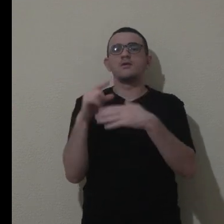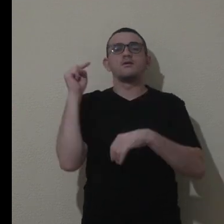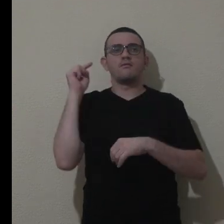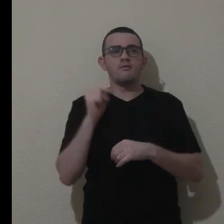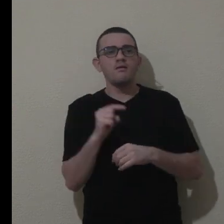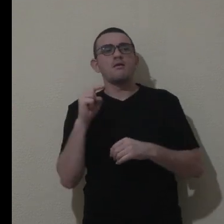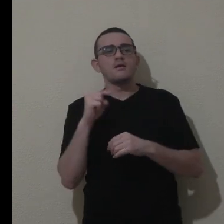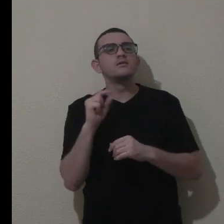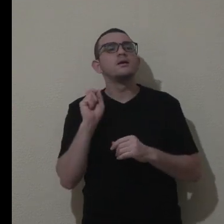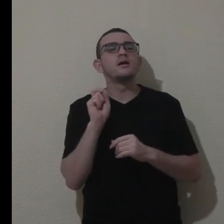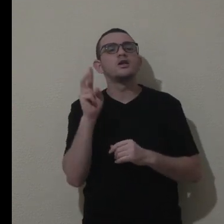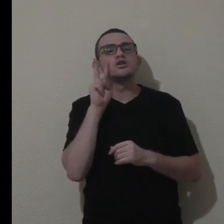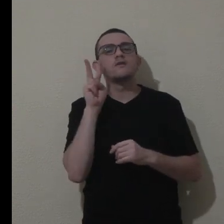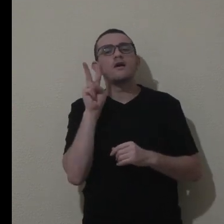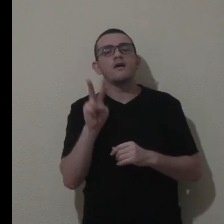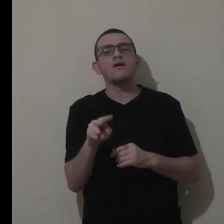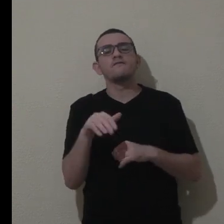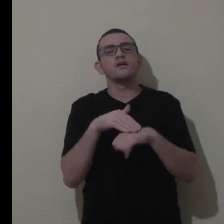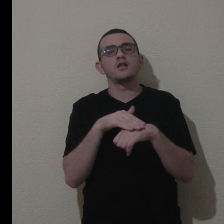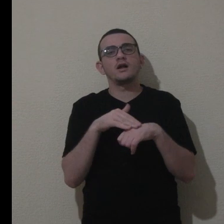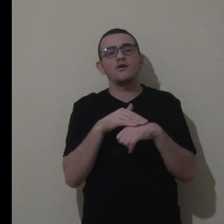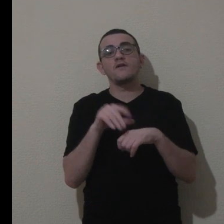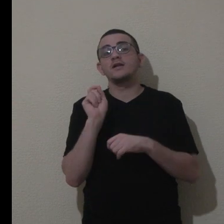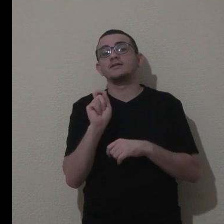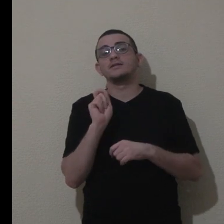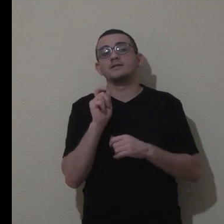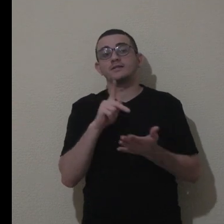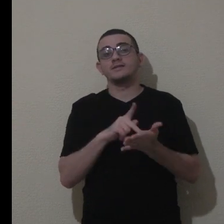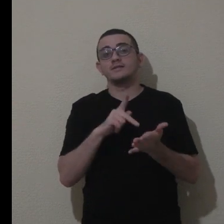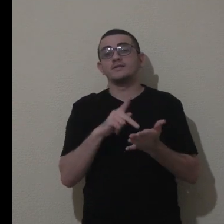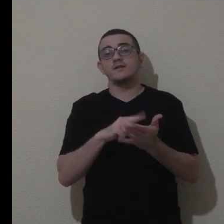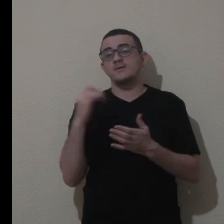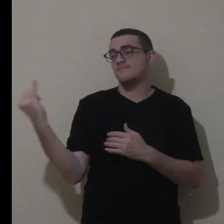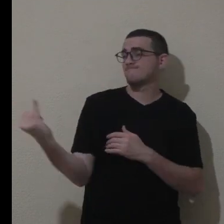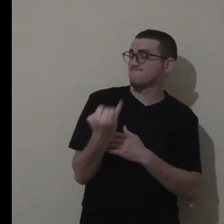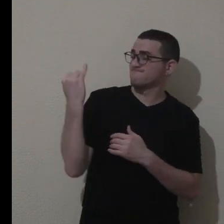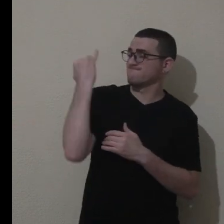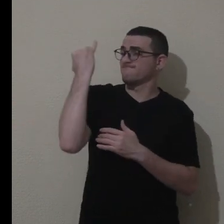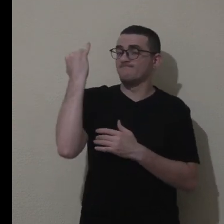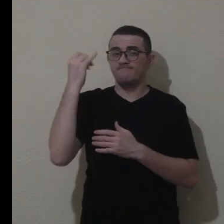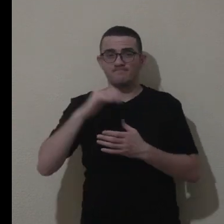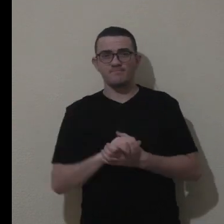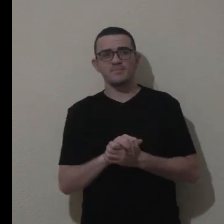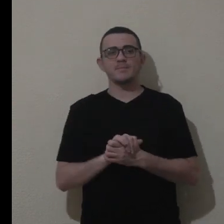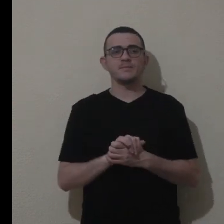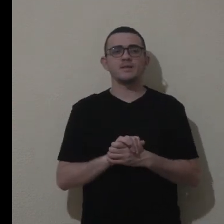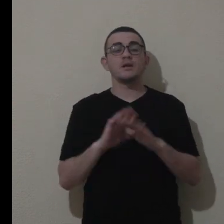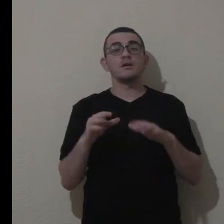um aspecto que a gente vai ver aqui na nossa conversa, que realmente é importantíssimo.